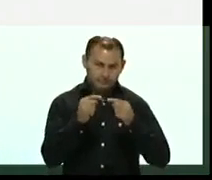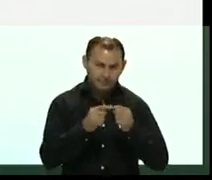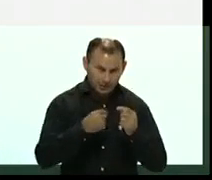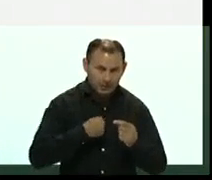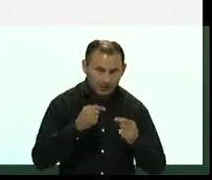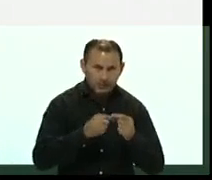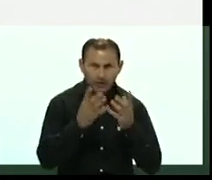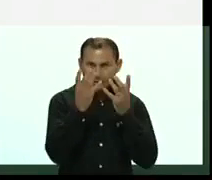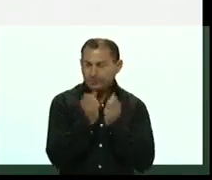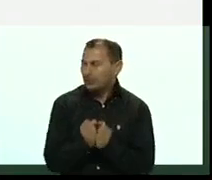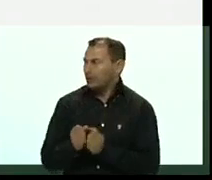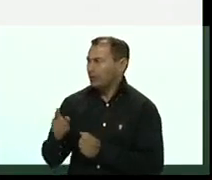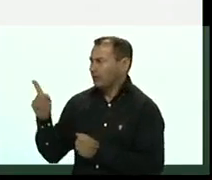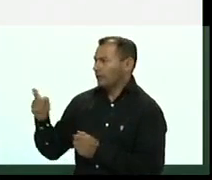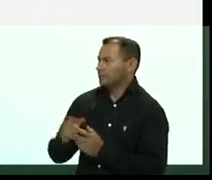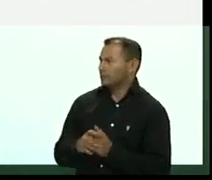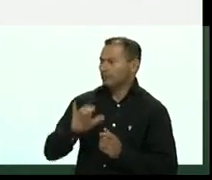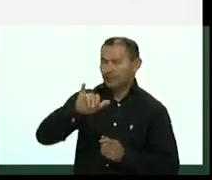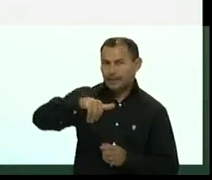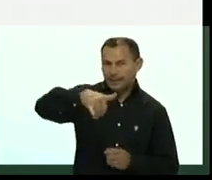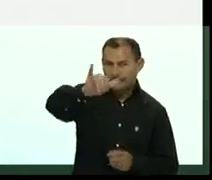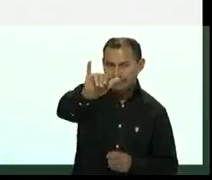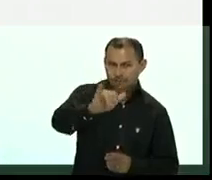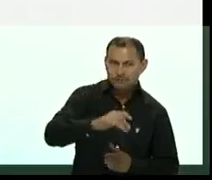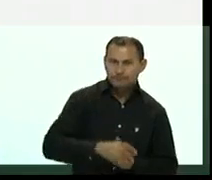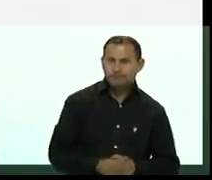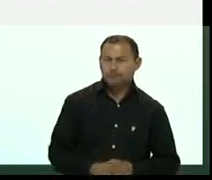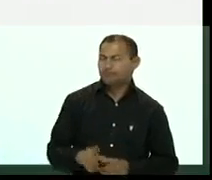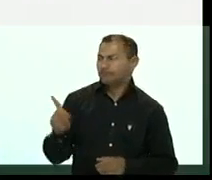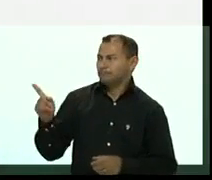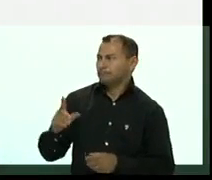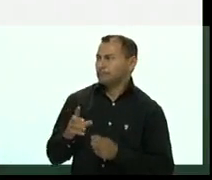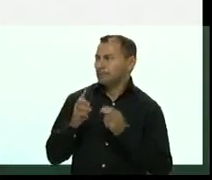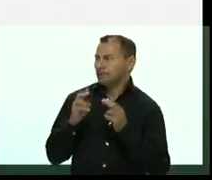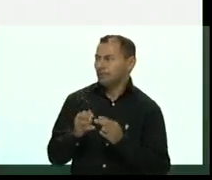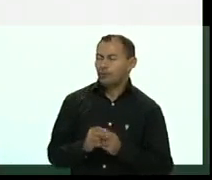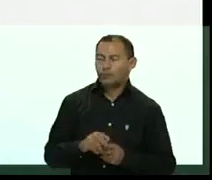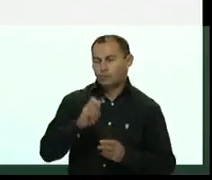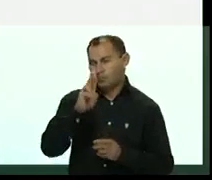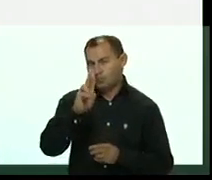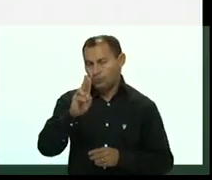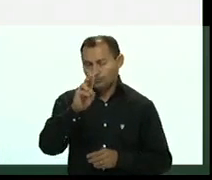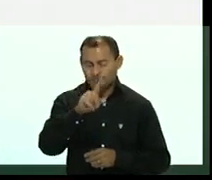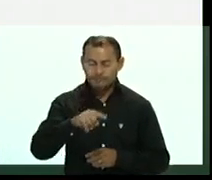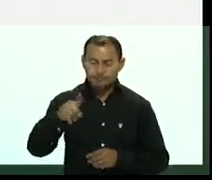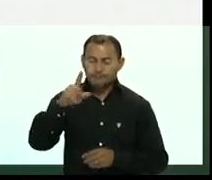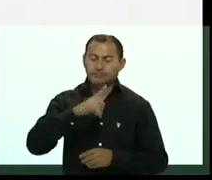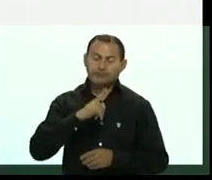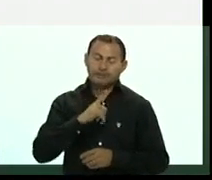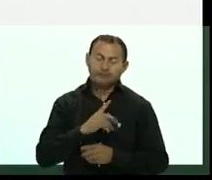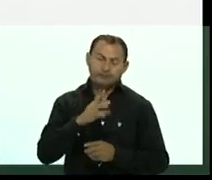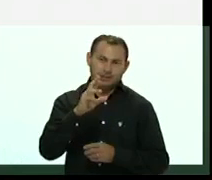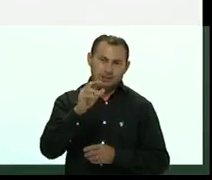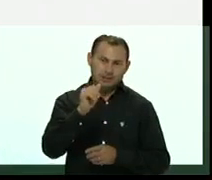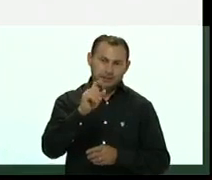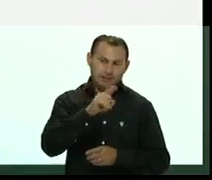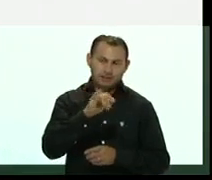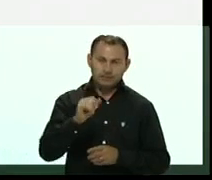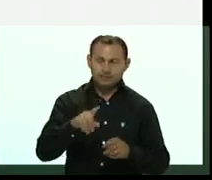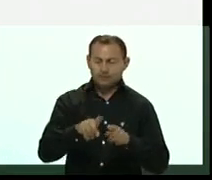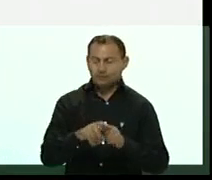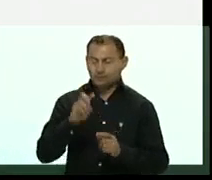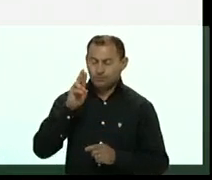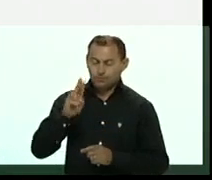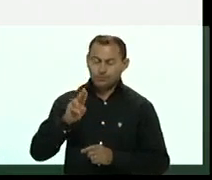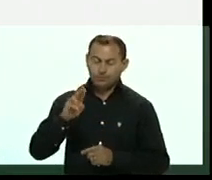que se eu considerar isso aqui como sendo y, e isso aqui é como se fosse o u, então eu tenho uma raiz de